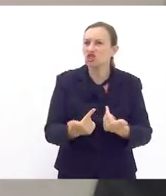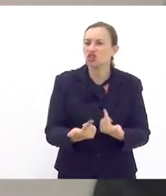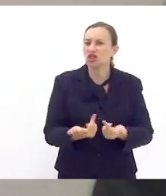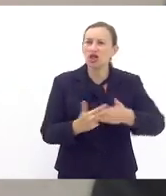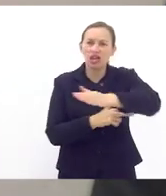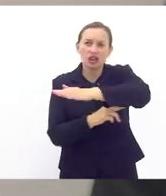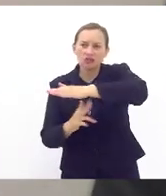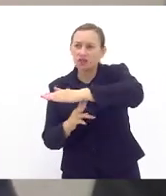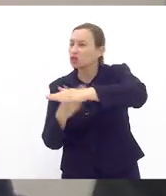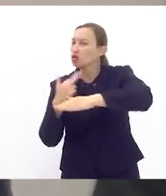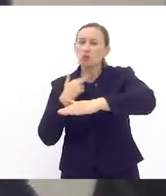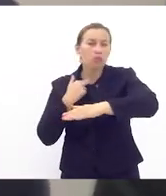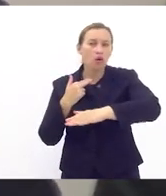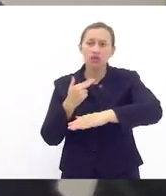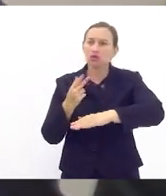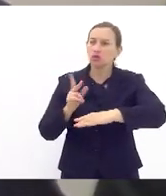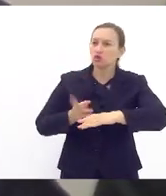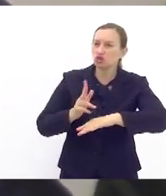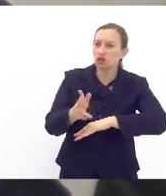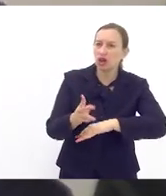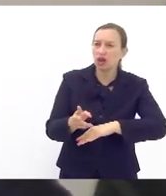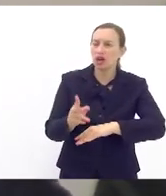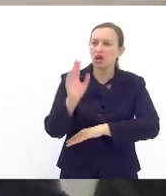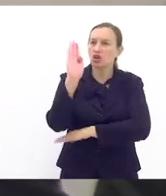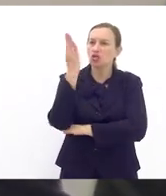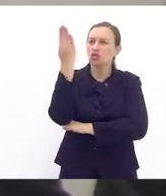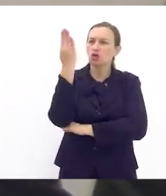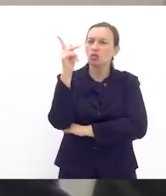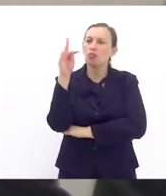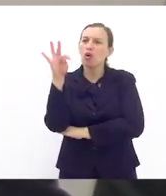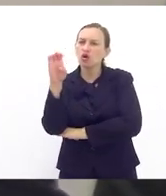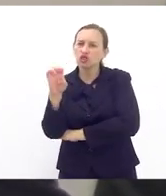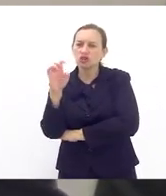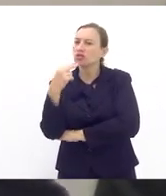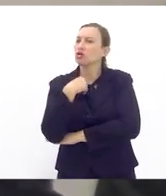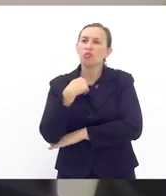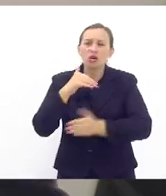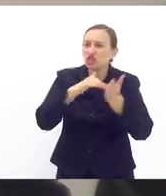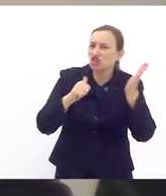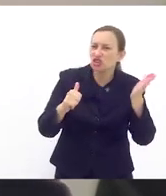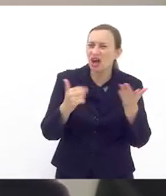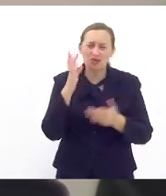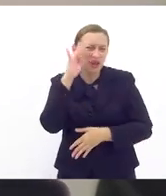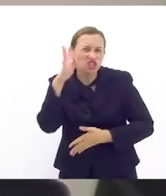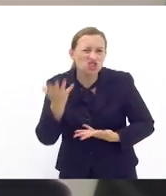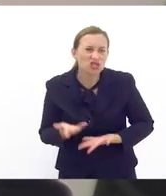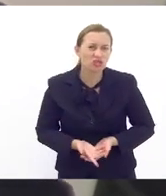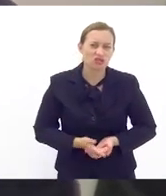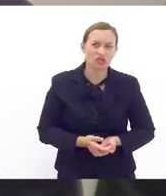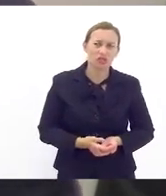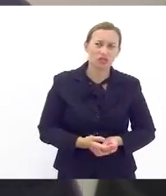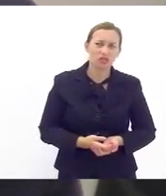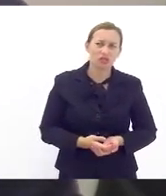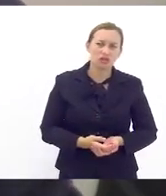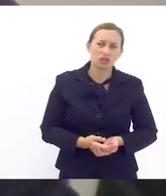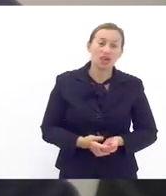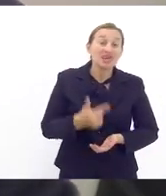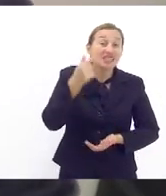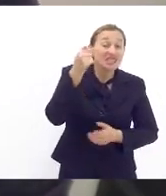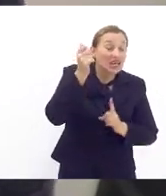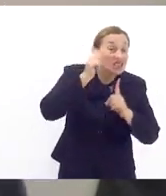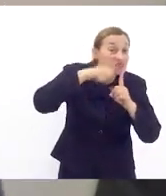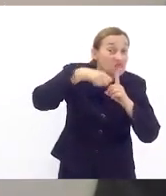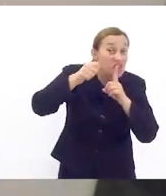pode continuar porque não tiram dois postes Porque querer sete meses Imagina isso O Dani é sete